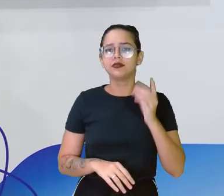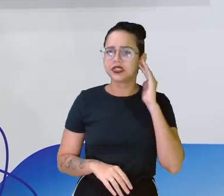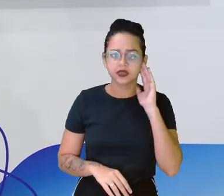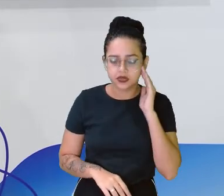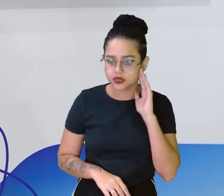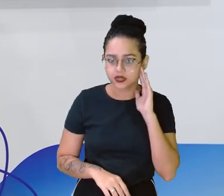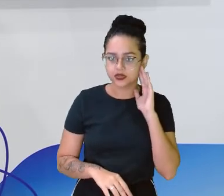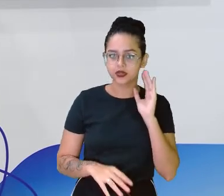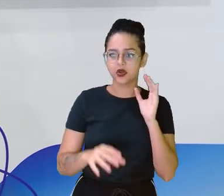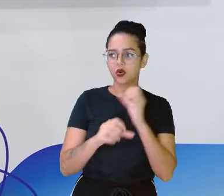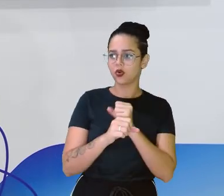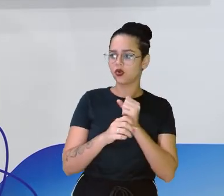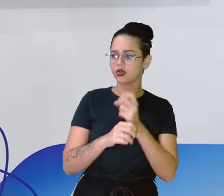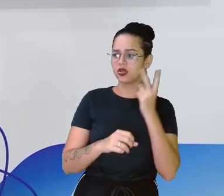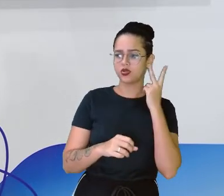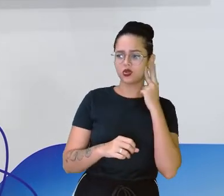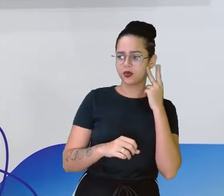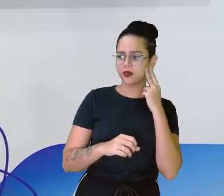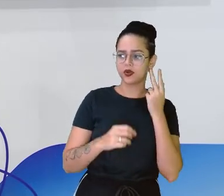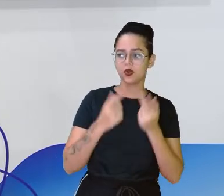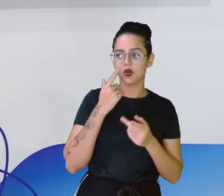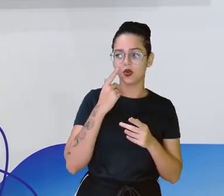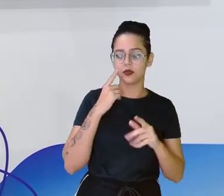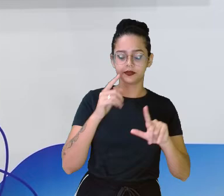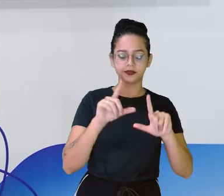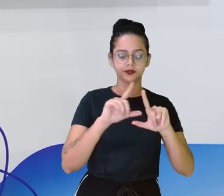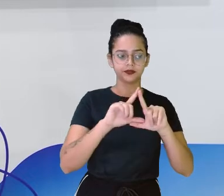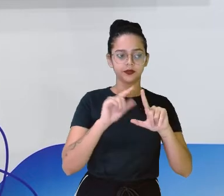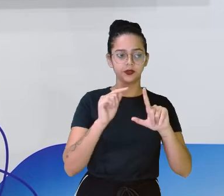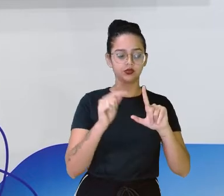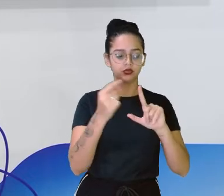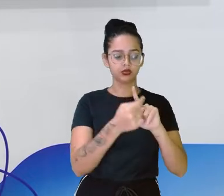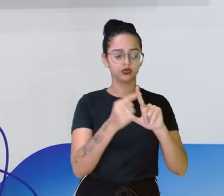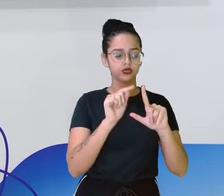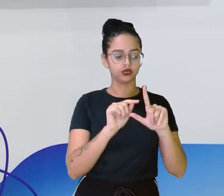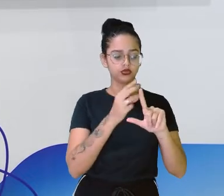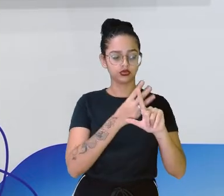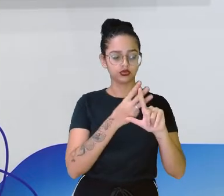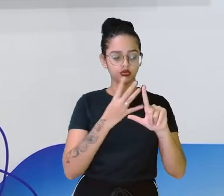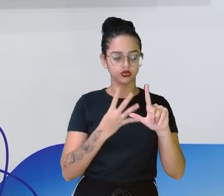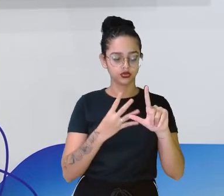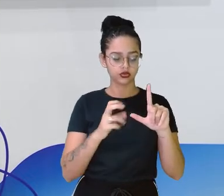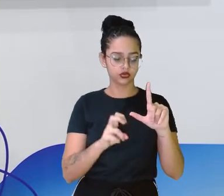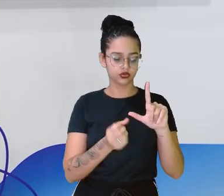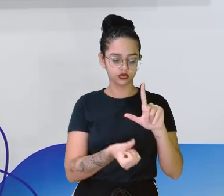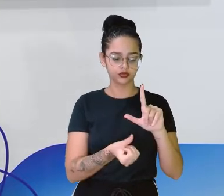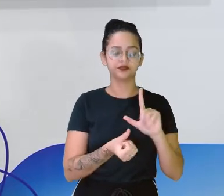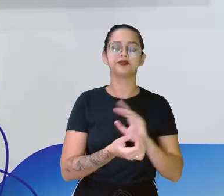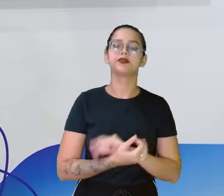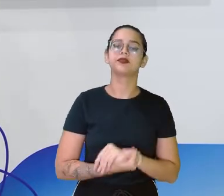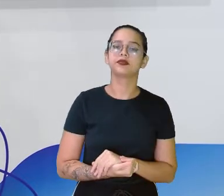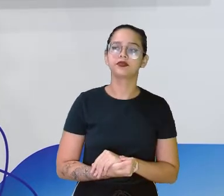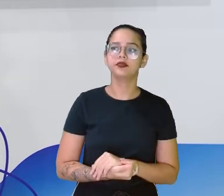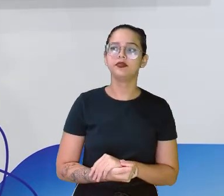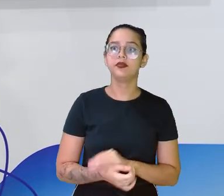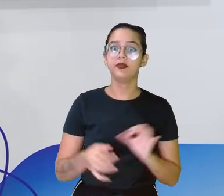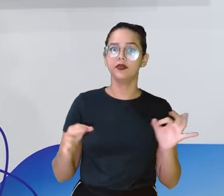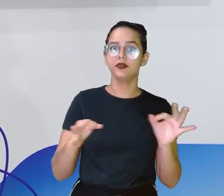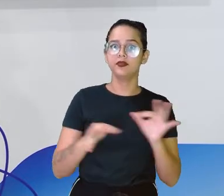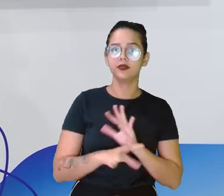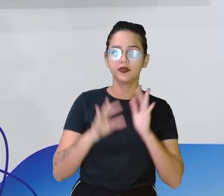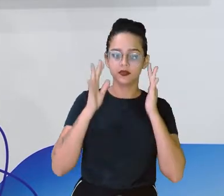entenda, conta normalmente, ó. 1, 2, 3, 4, 5, 6.